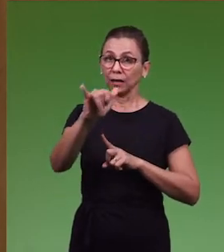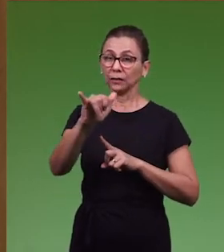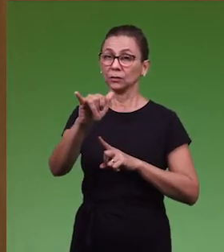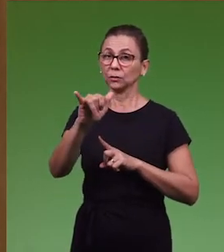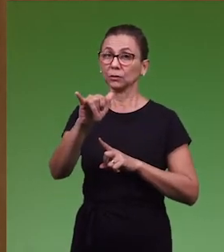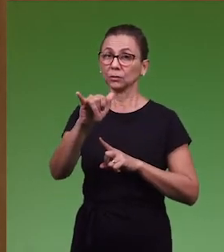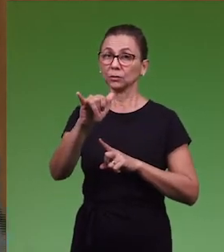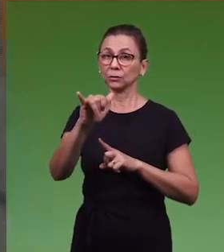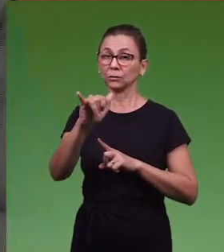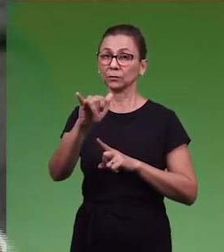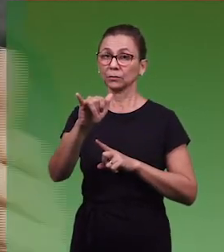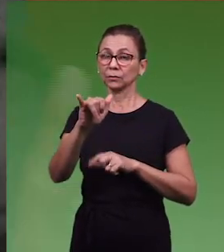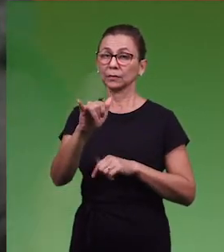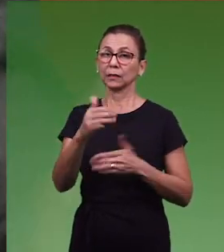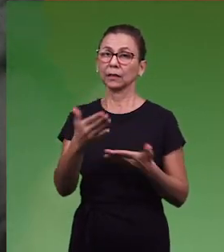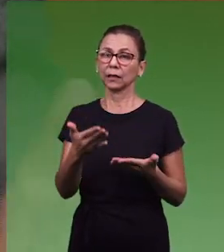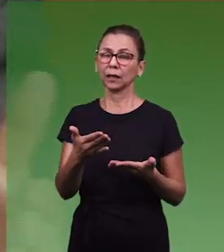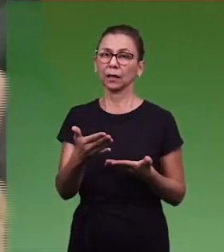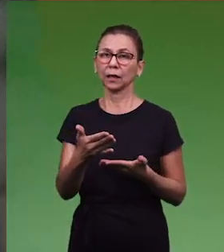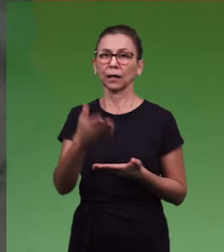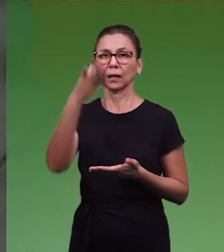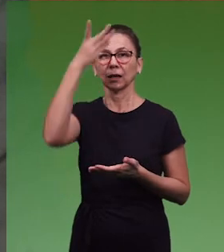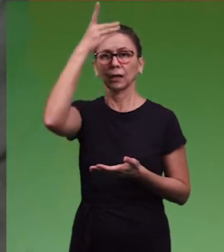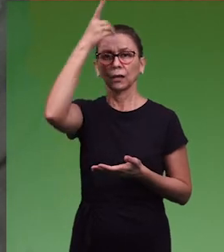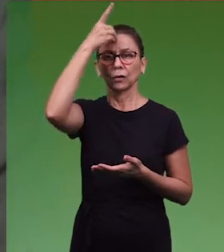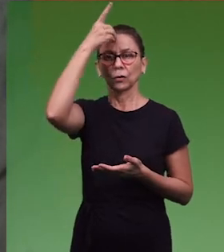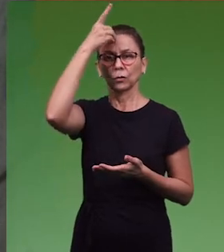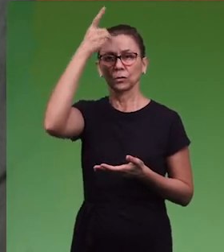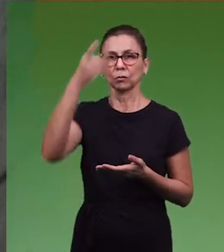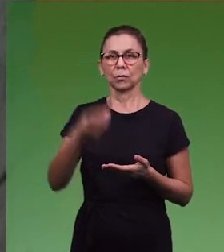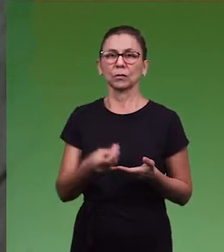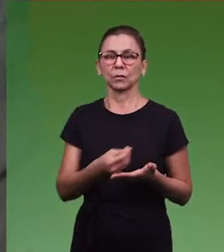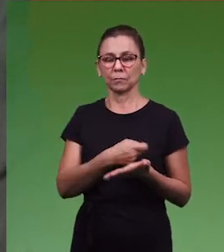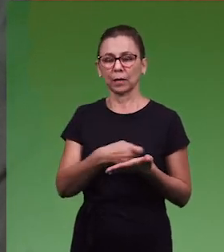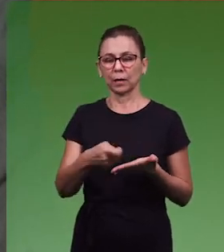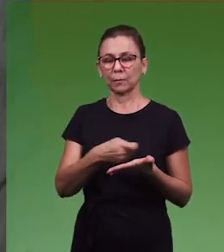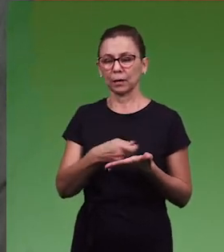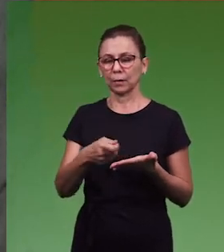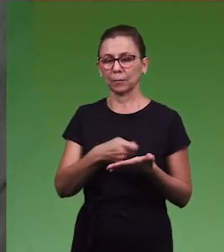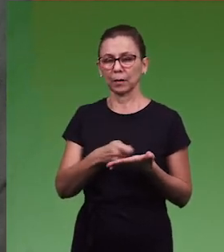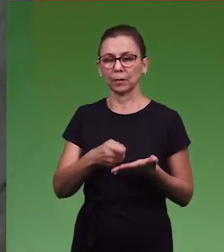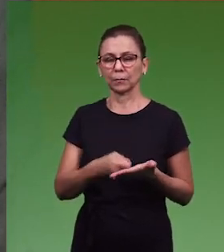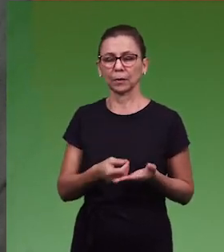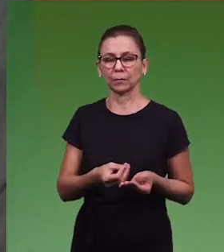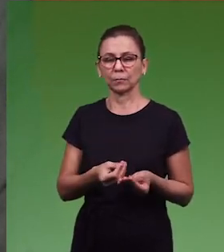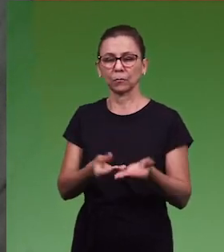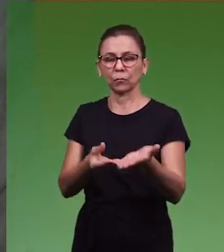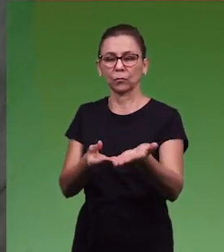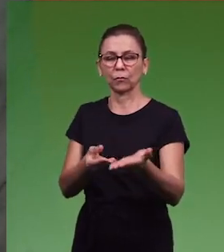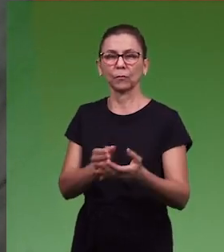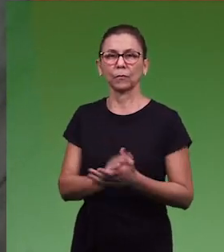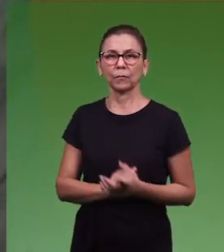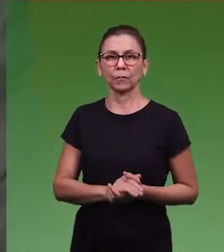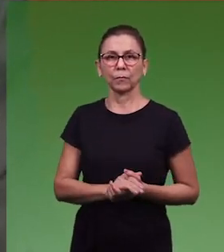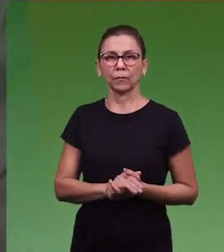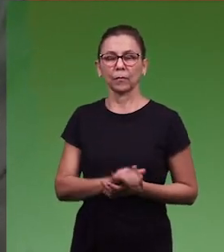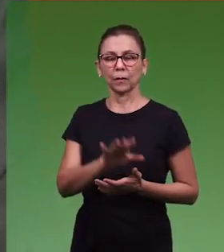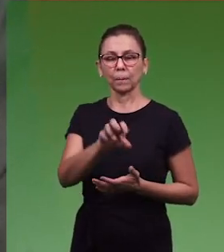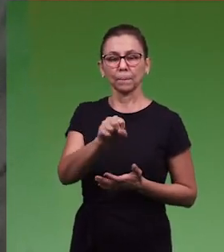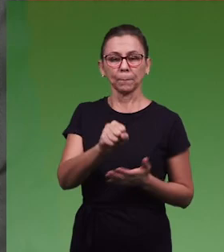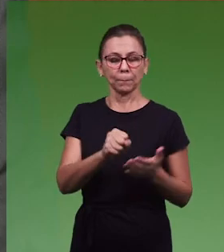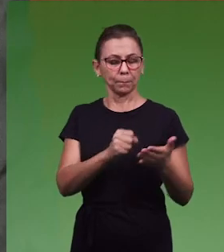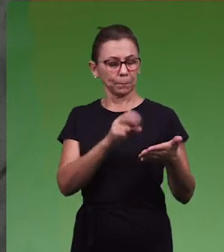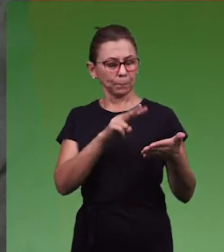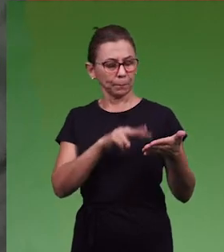profético, aí esses dons vão ser colocados em ordem. É claro que há muita coisa que